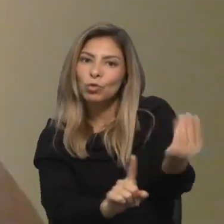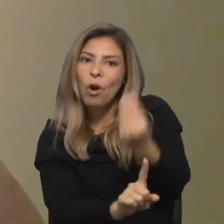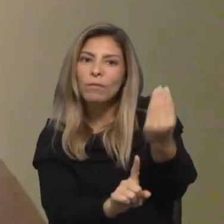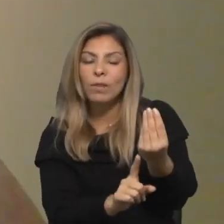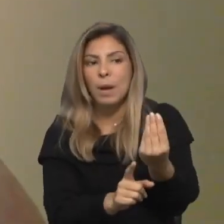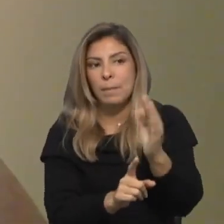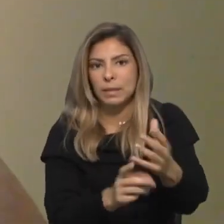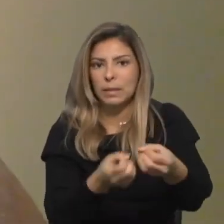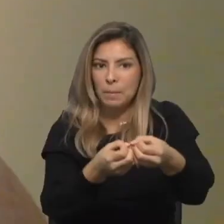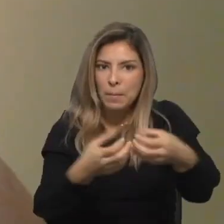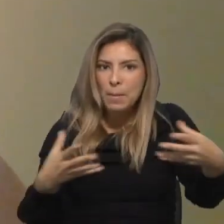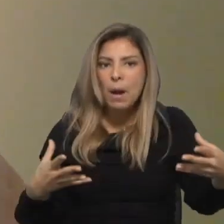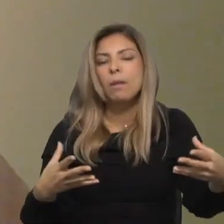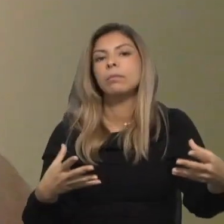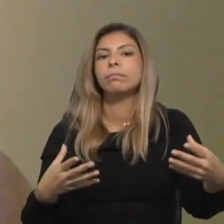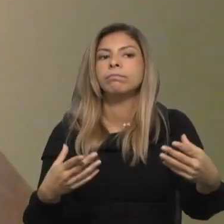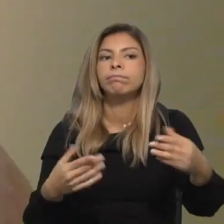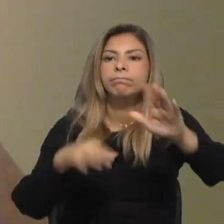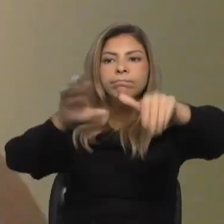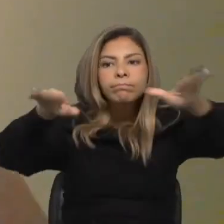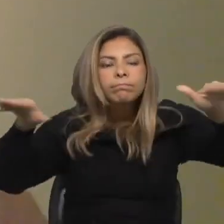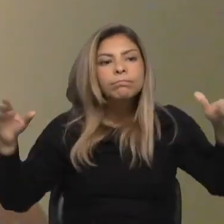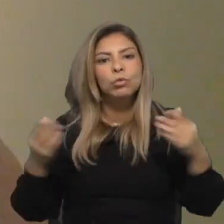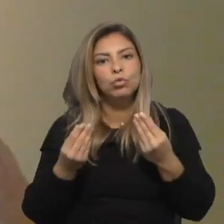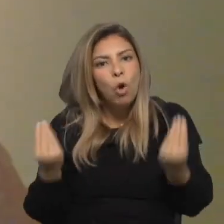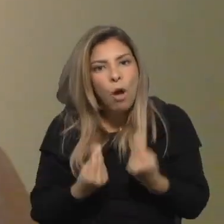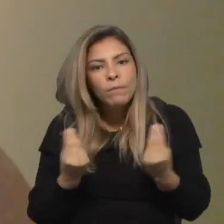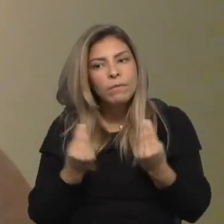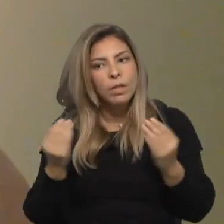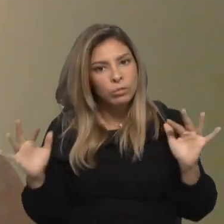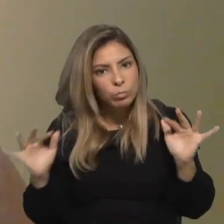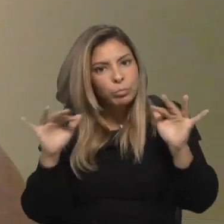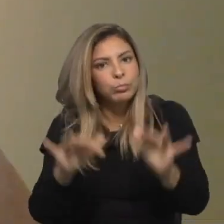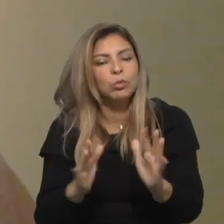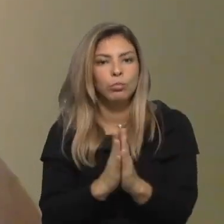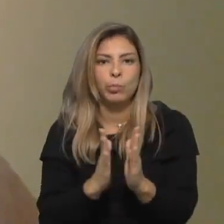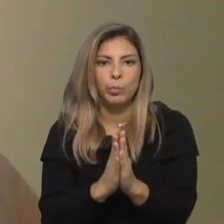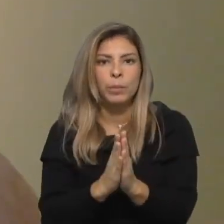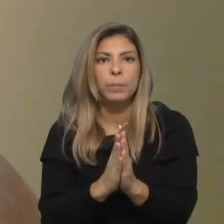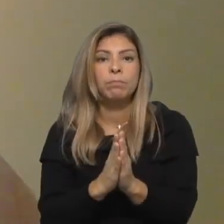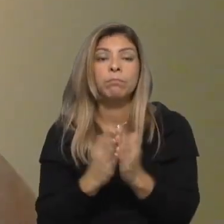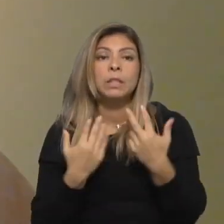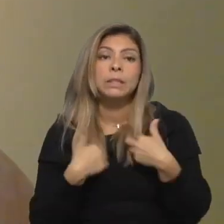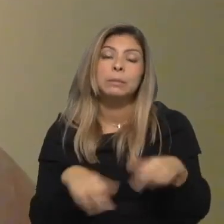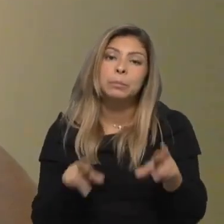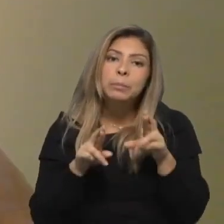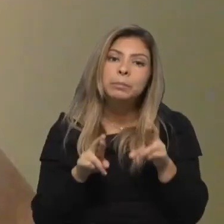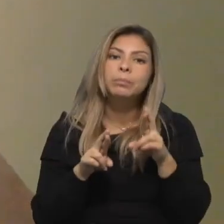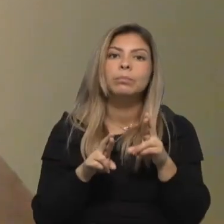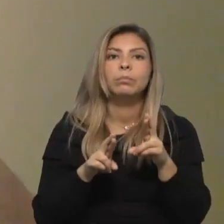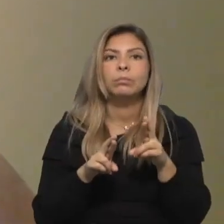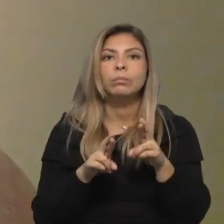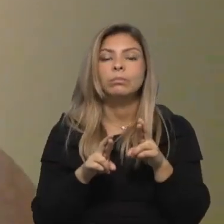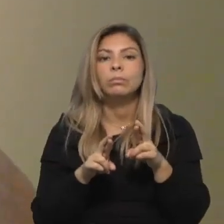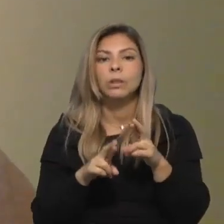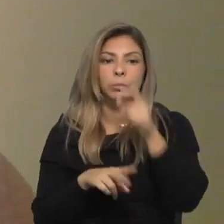nossa implementação diocesana, é preciso chegar a mais jovens e contamos com os militantes